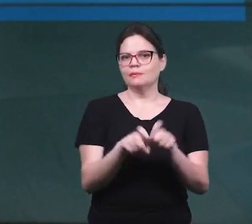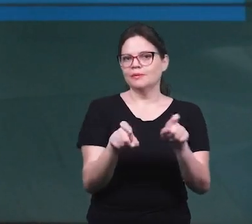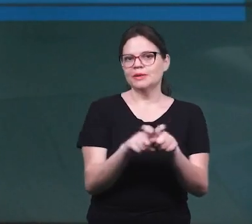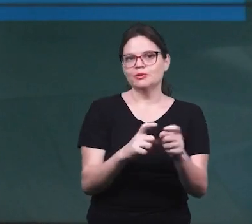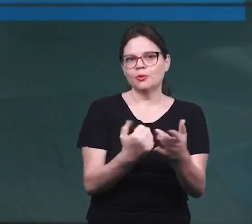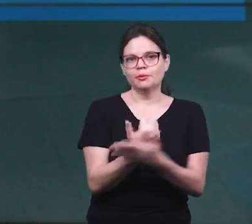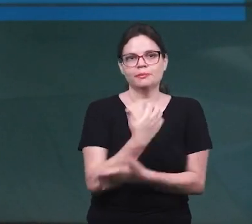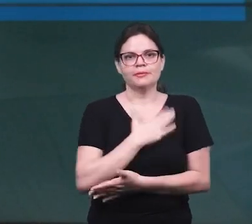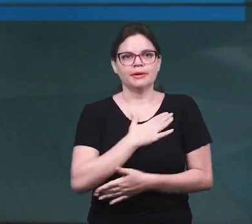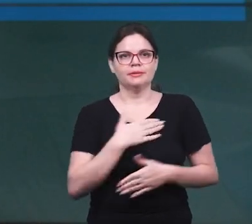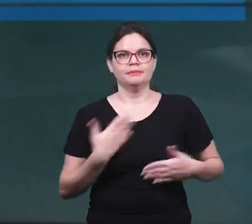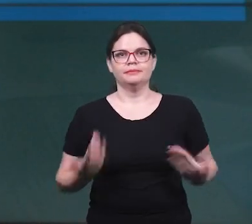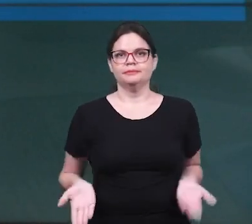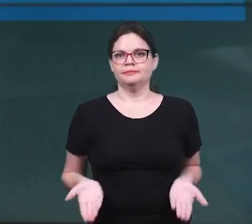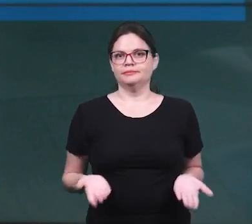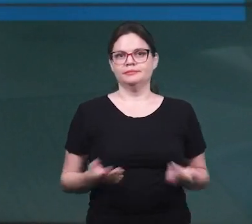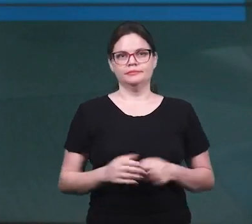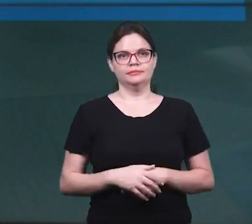computador,